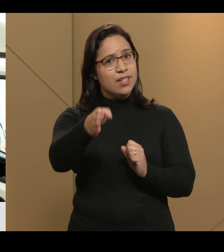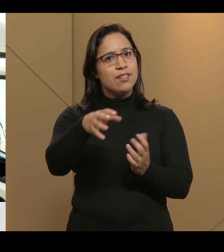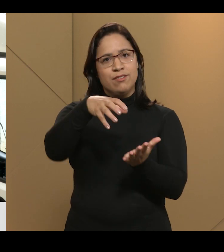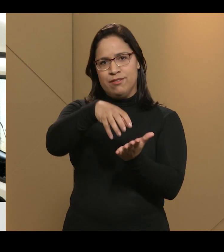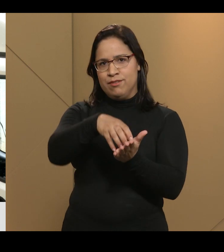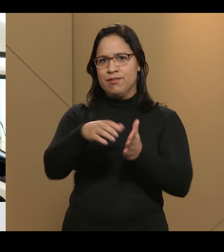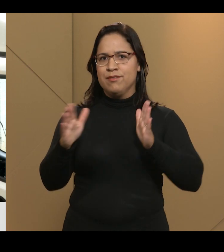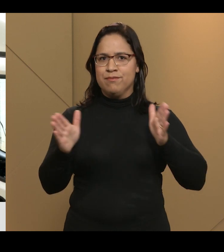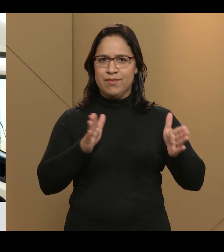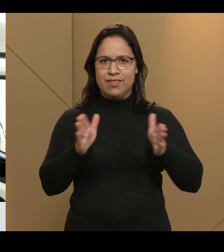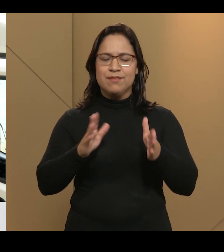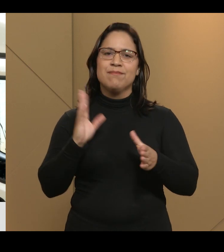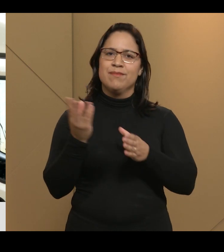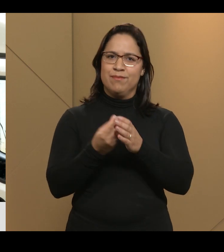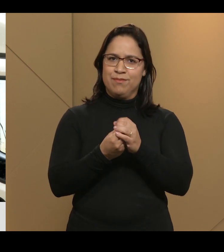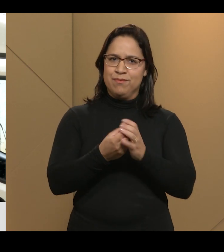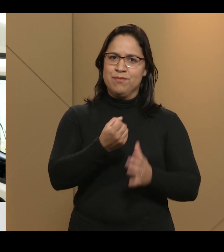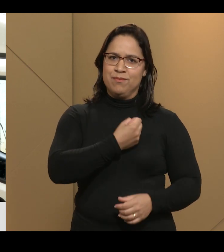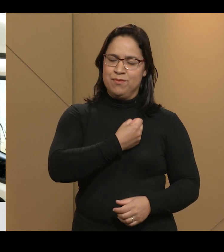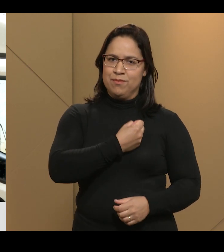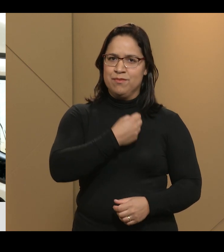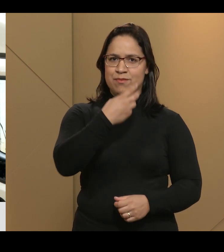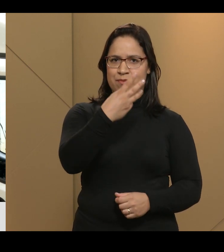Acessibilidade e Inclusão, no telefone